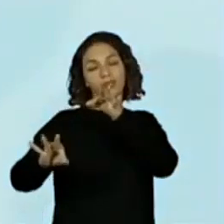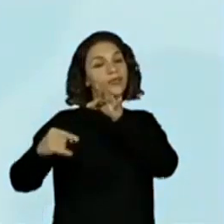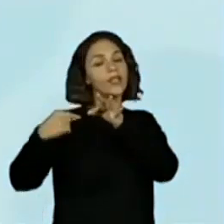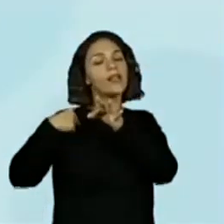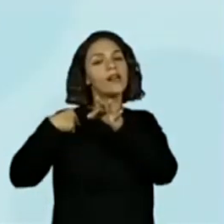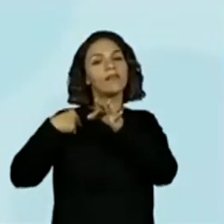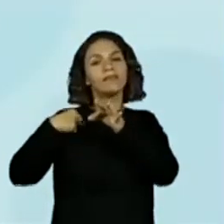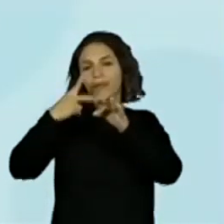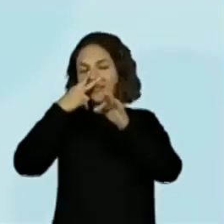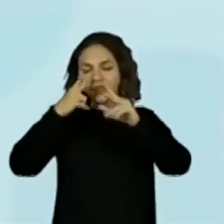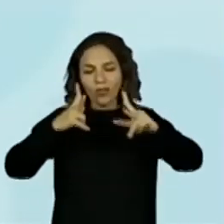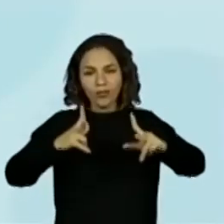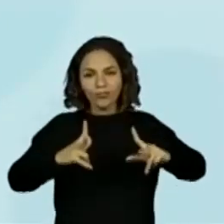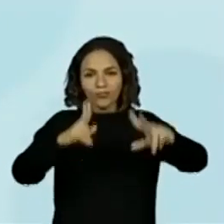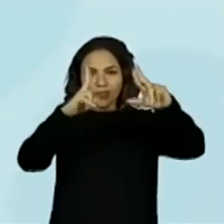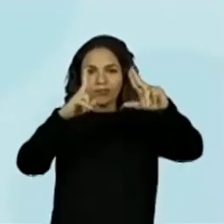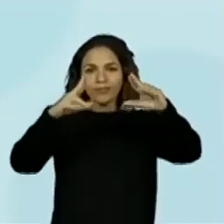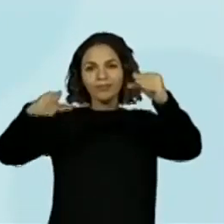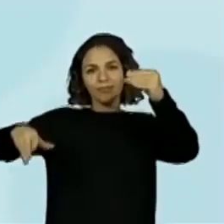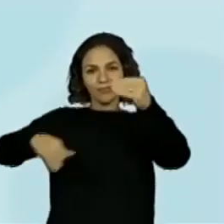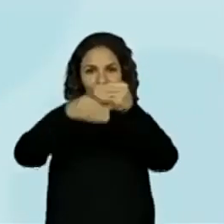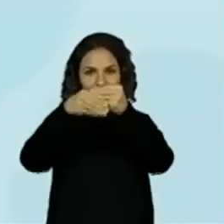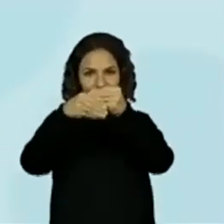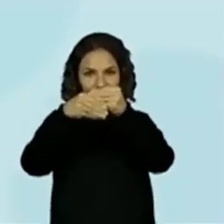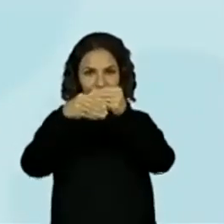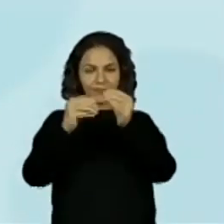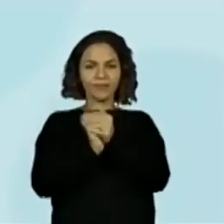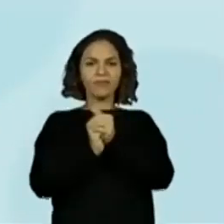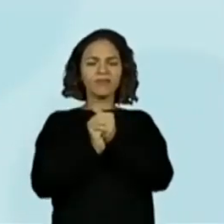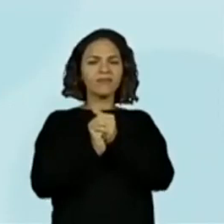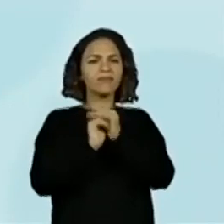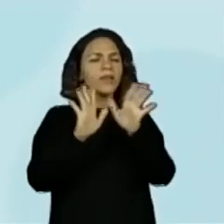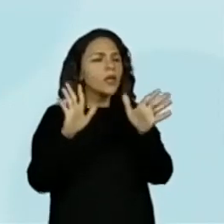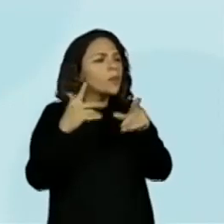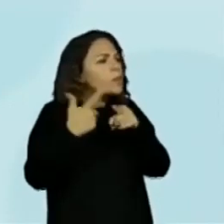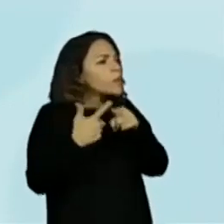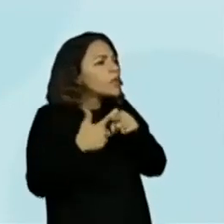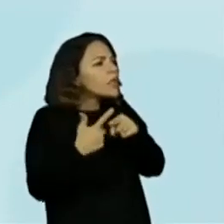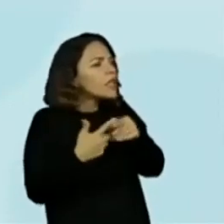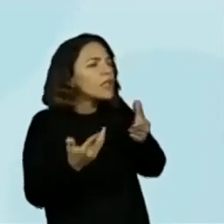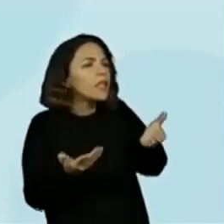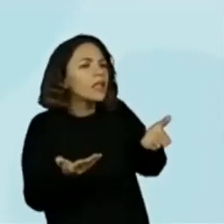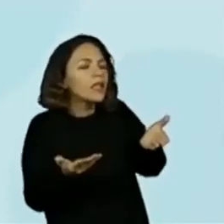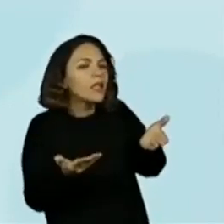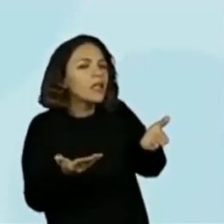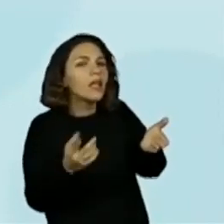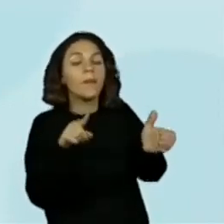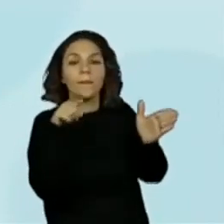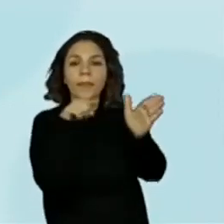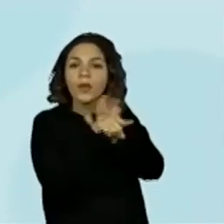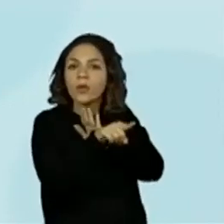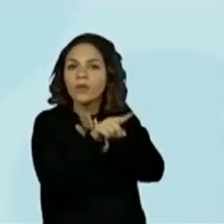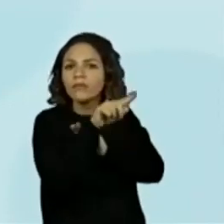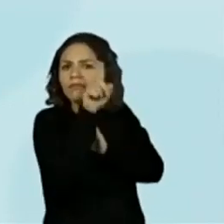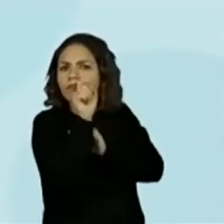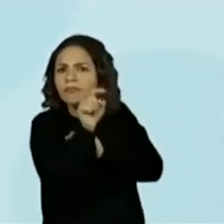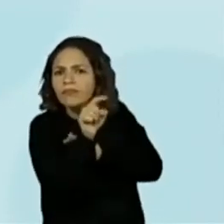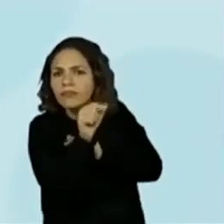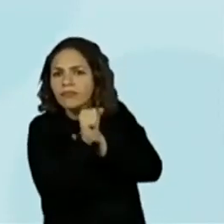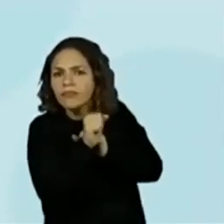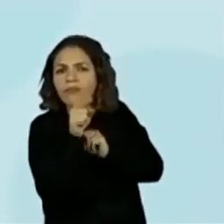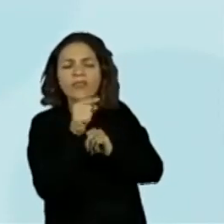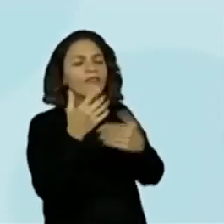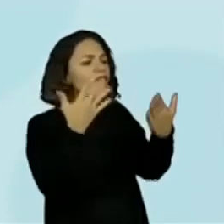o pedacinho de uma conversa. Mas por quê? Olha só, uma pergunta. O que você fez